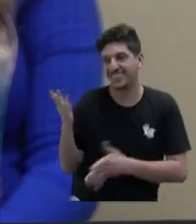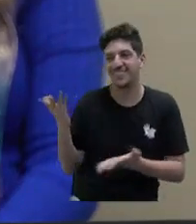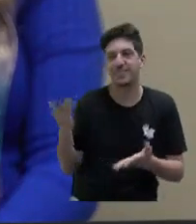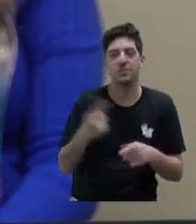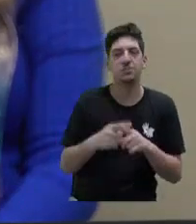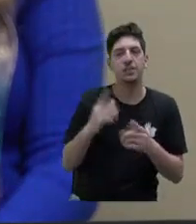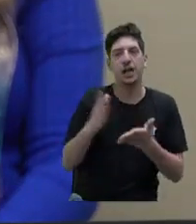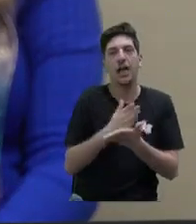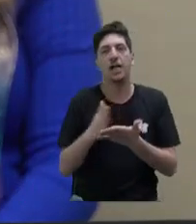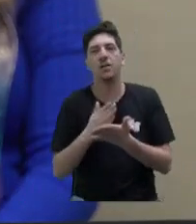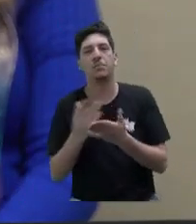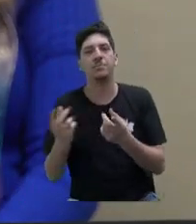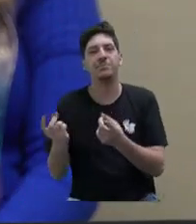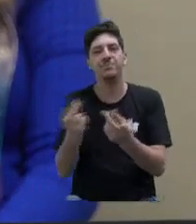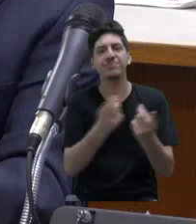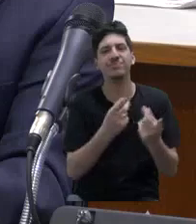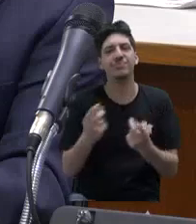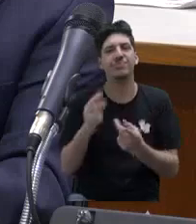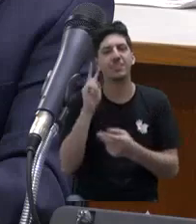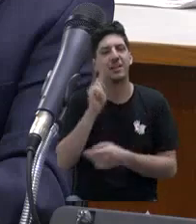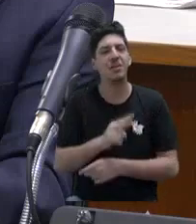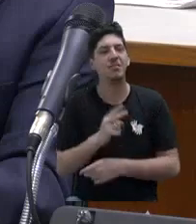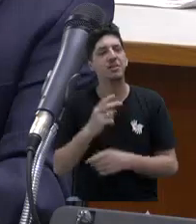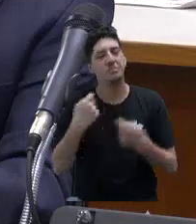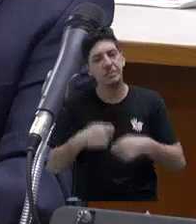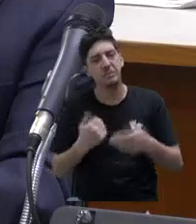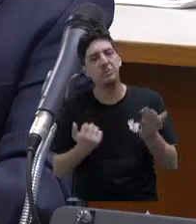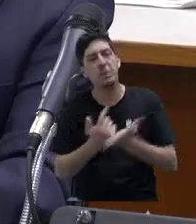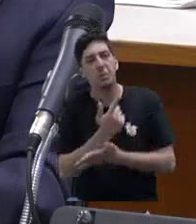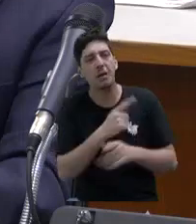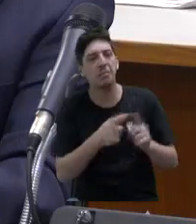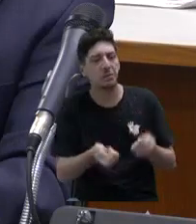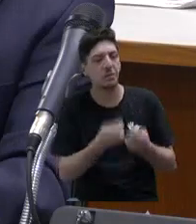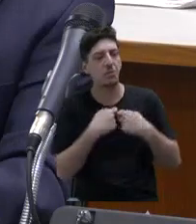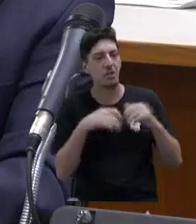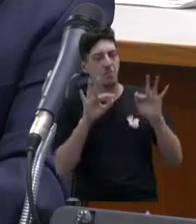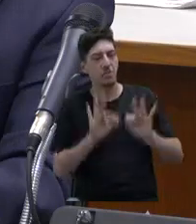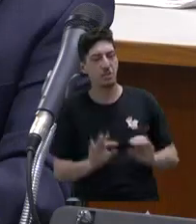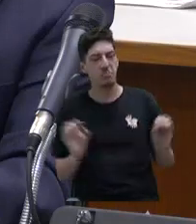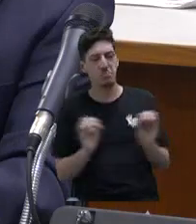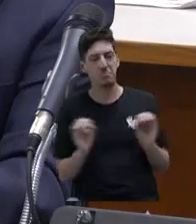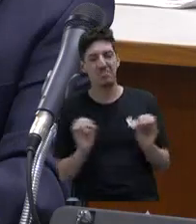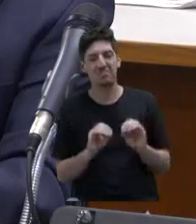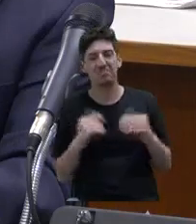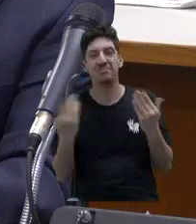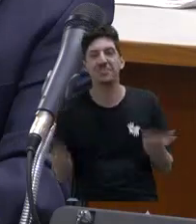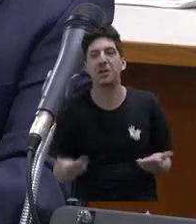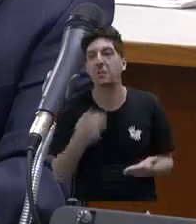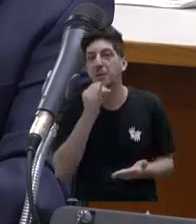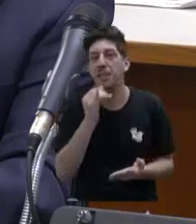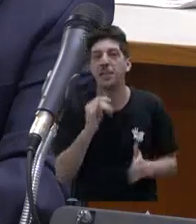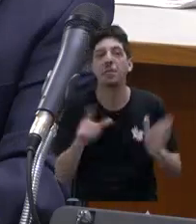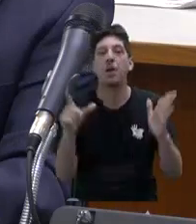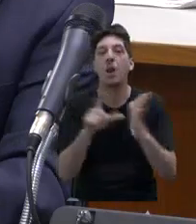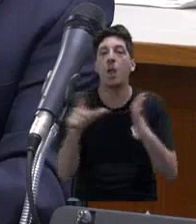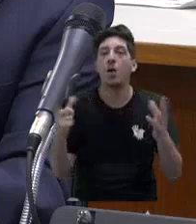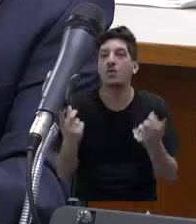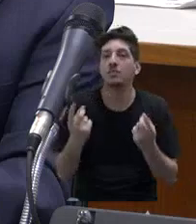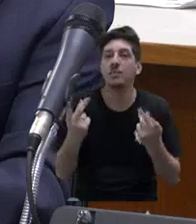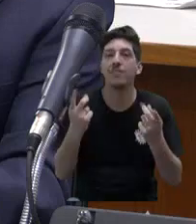Alguém vende algumas coisas que você tem obrigado a comprar, mas que não te traz felicidade, né? Alguém, por exemplo, uma loja que